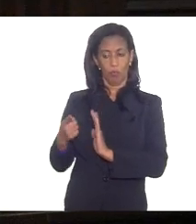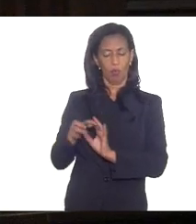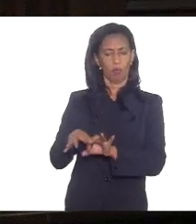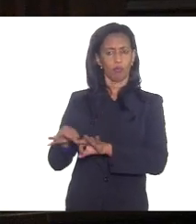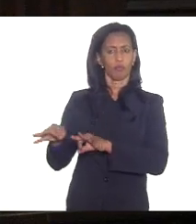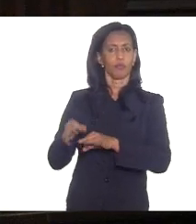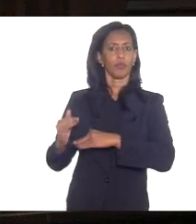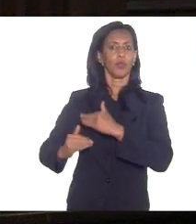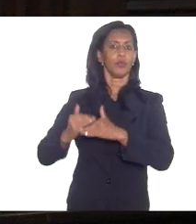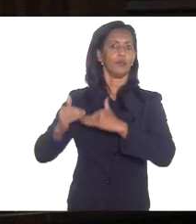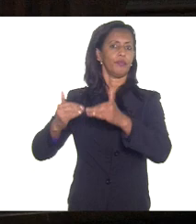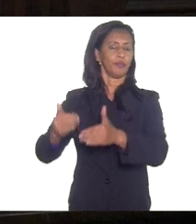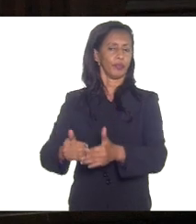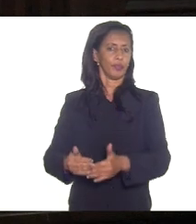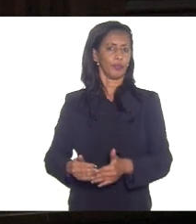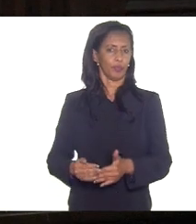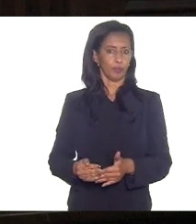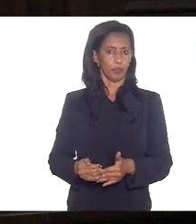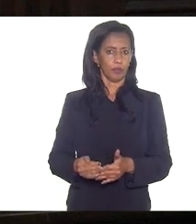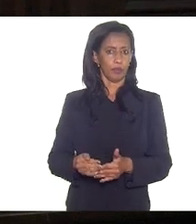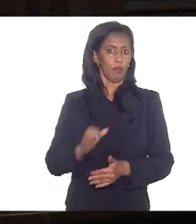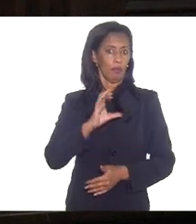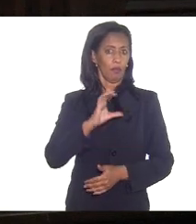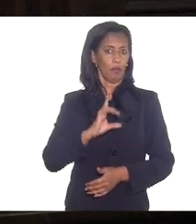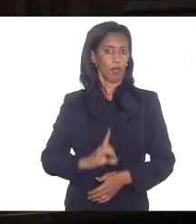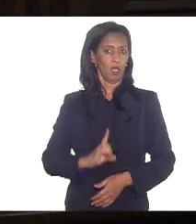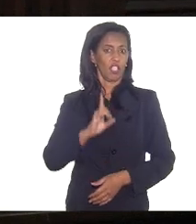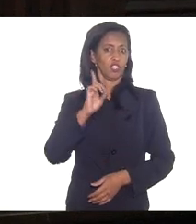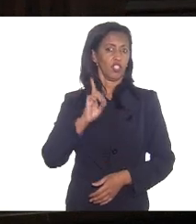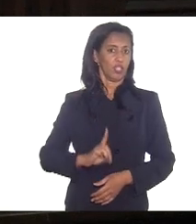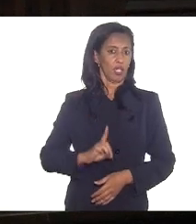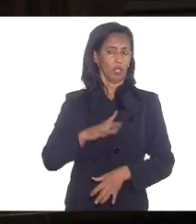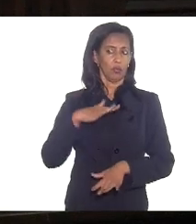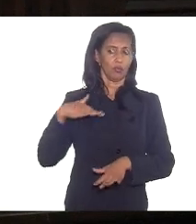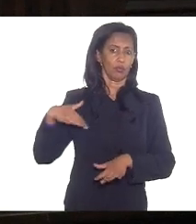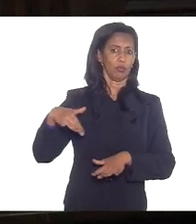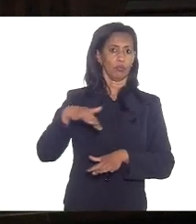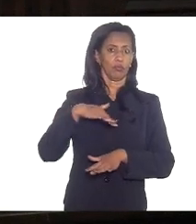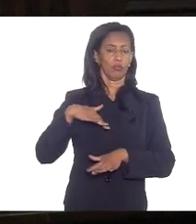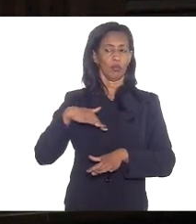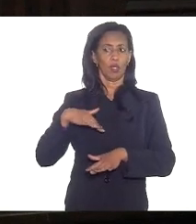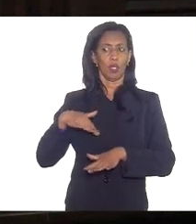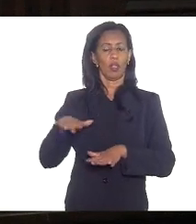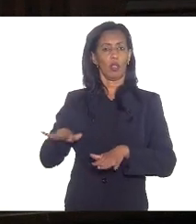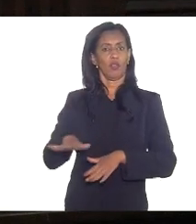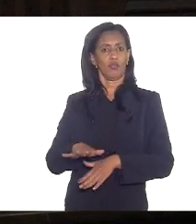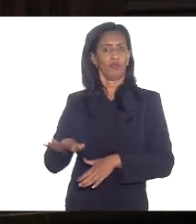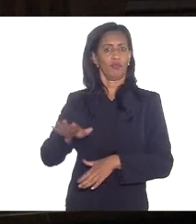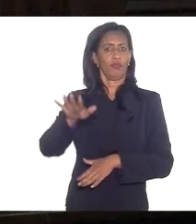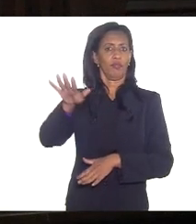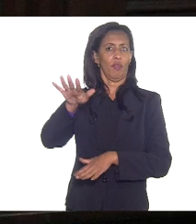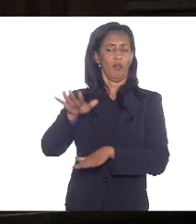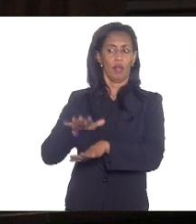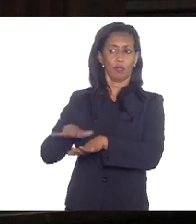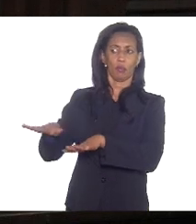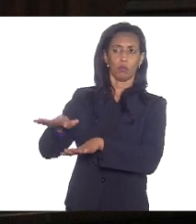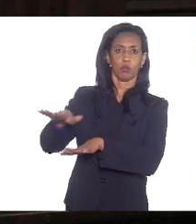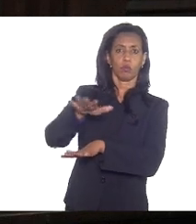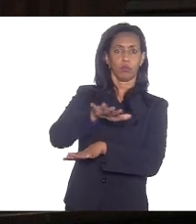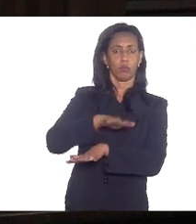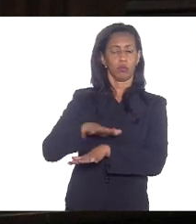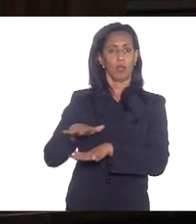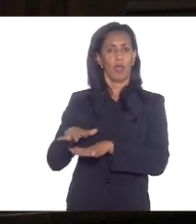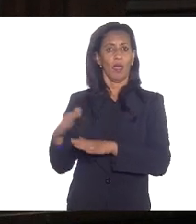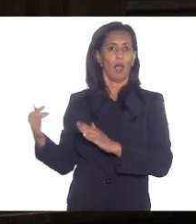de desenvolvimento, cidadania e direitos em território de favela e demais áreas populares, o plano